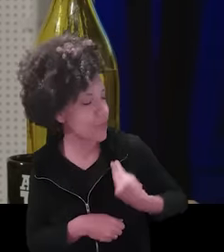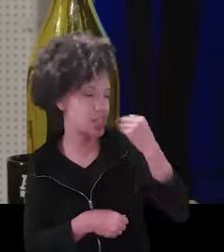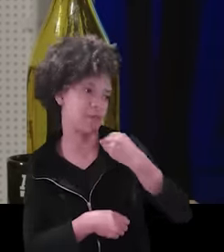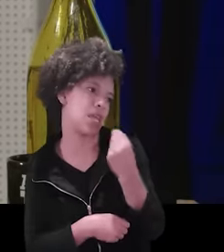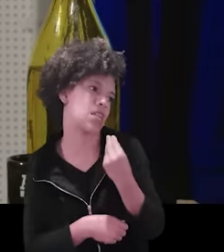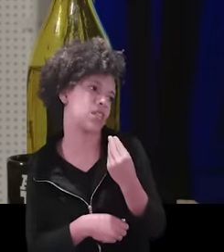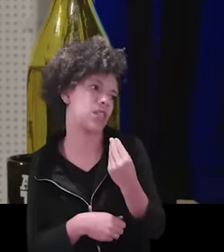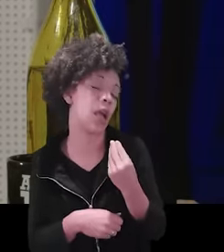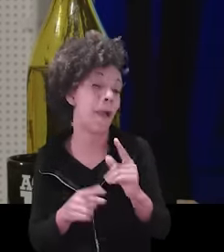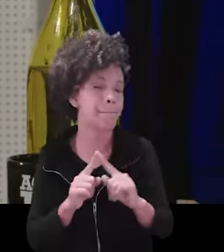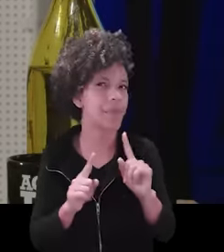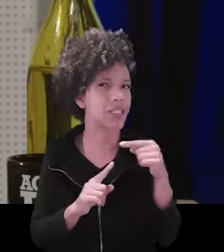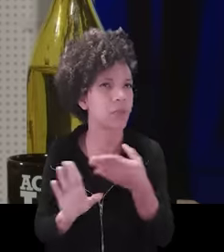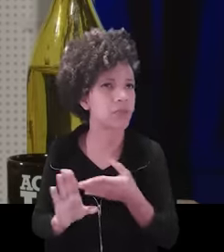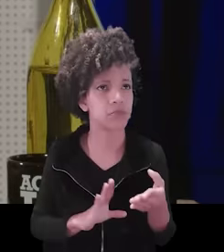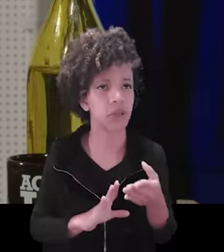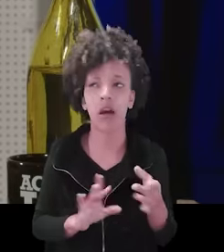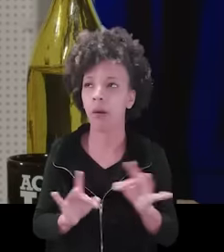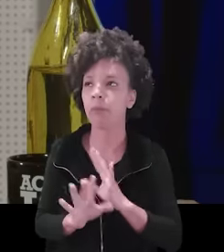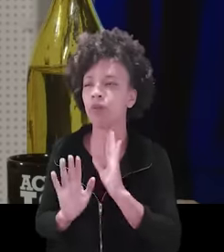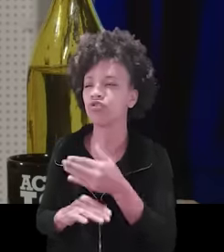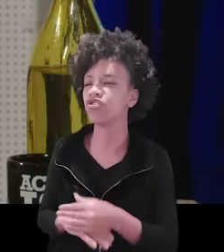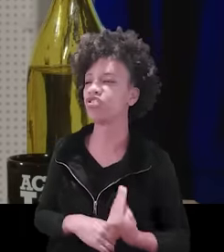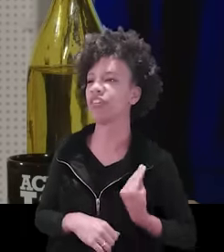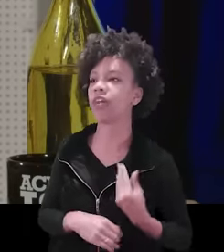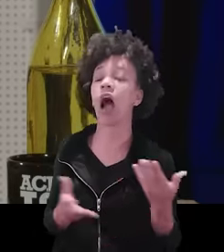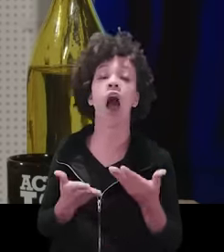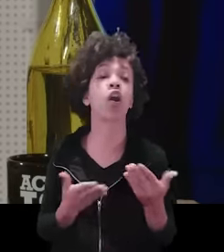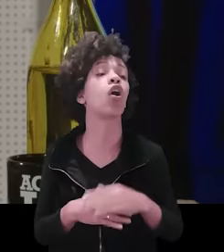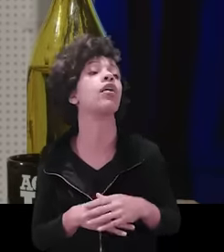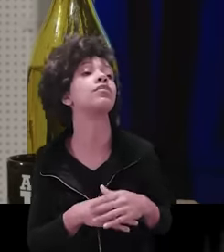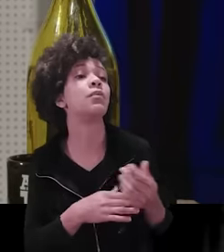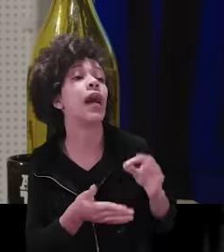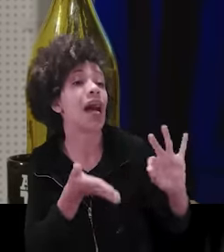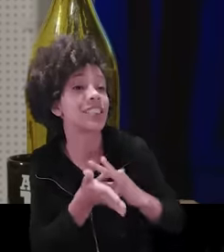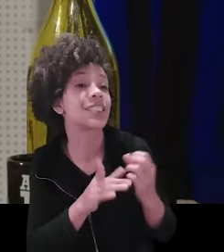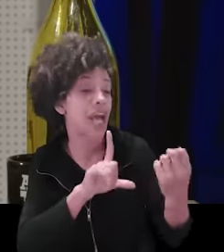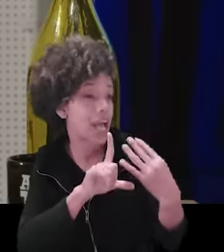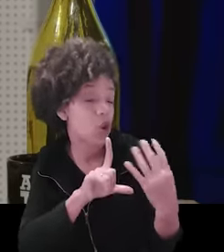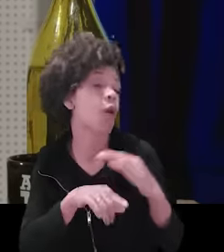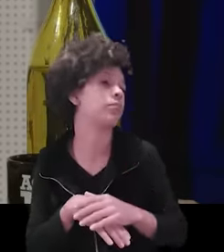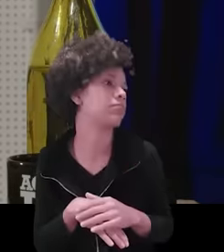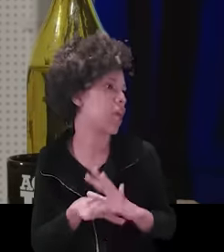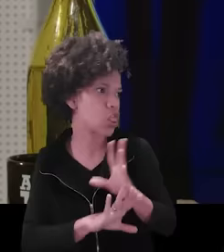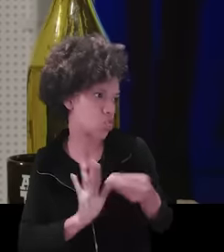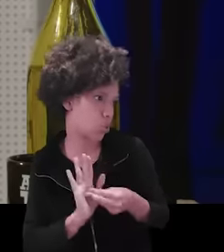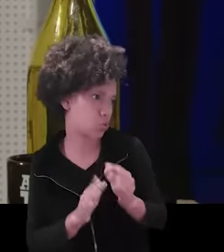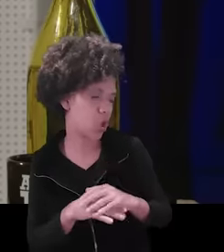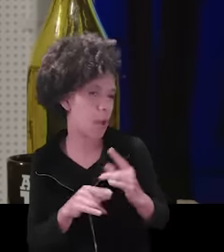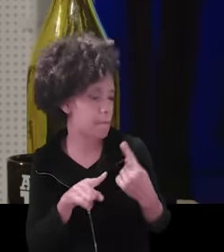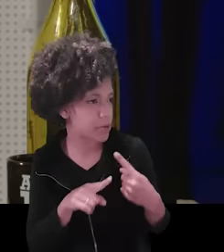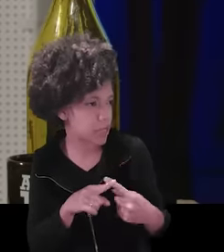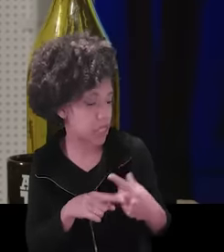viver aquilo só que a coleção eu falei Pronto já energia agora a gente tem tudo em casa mesmo